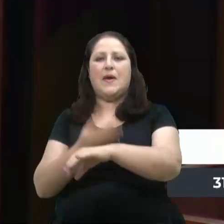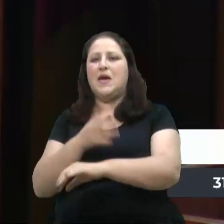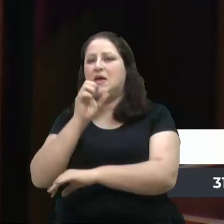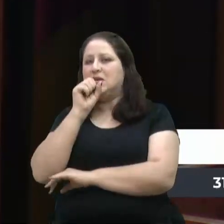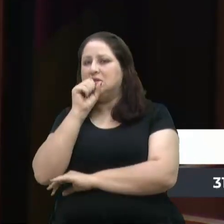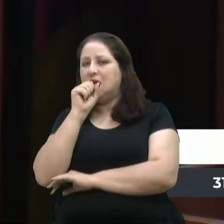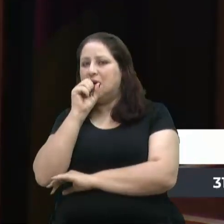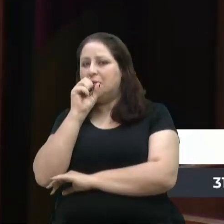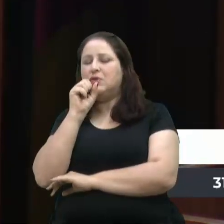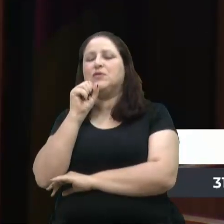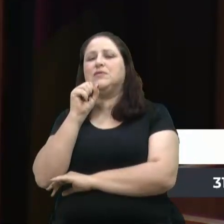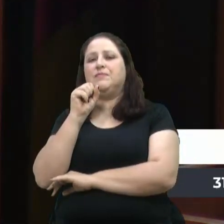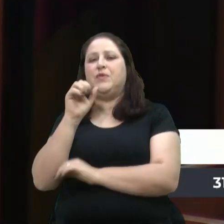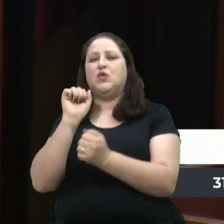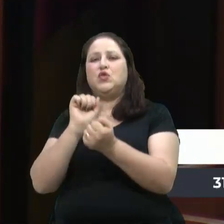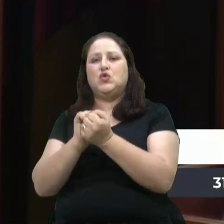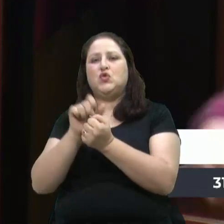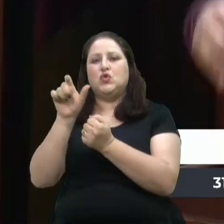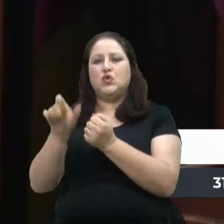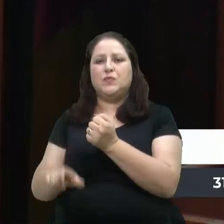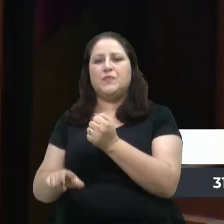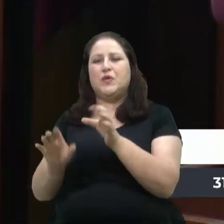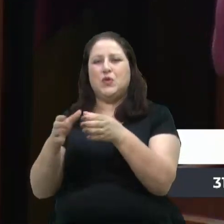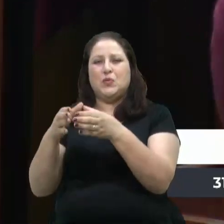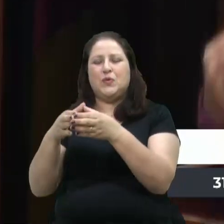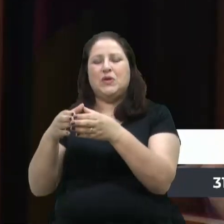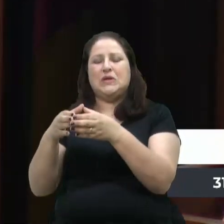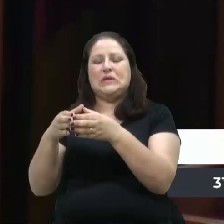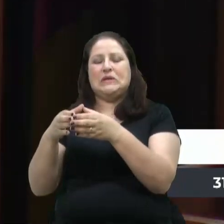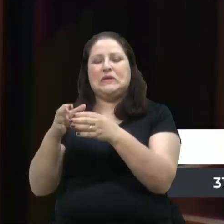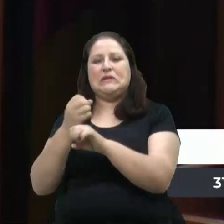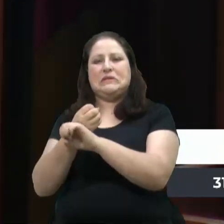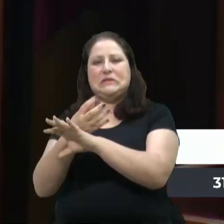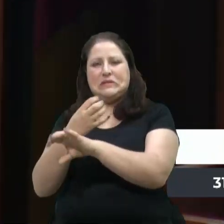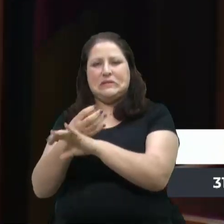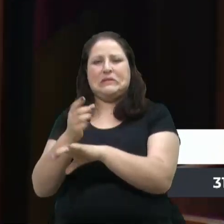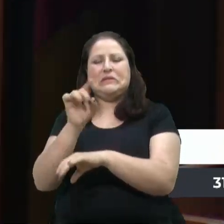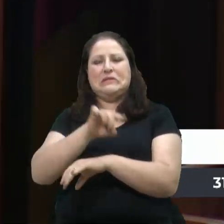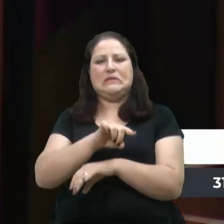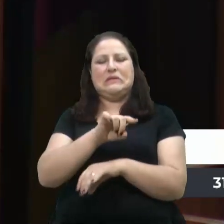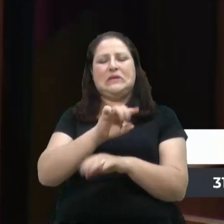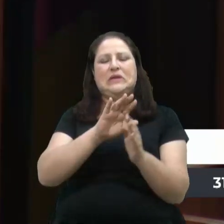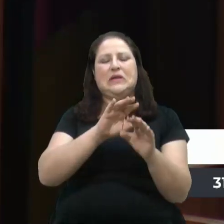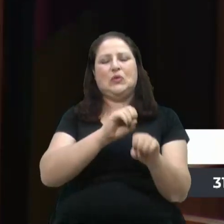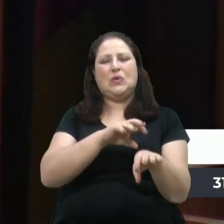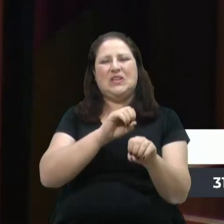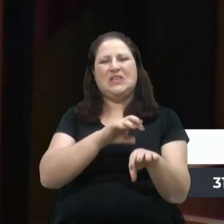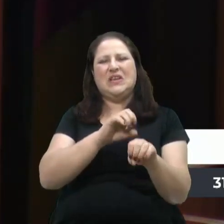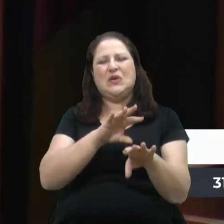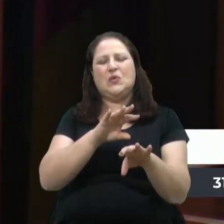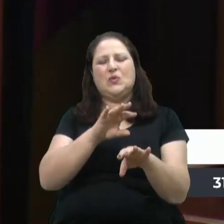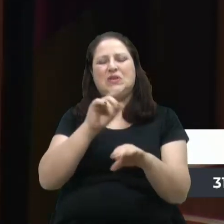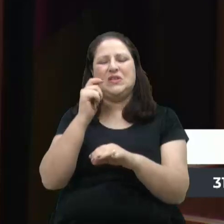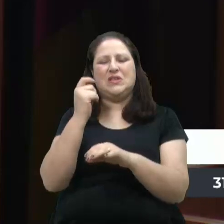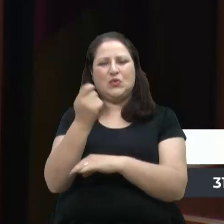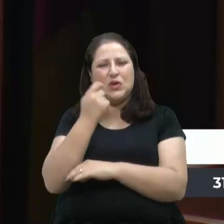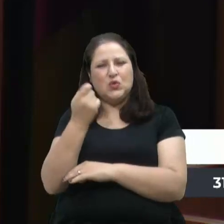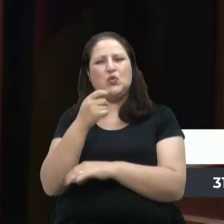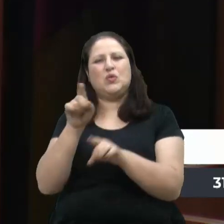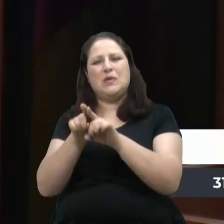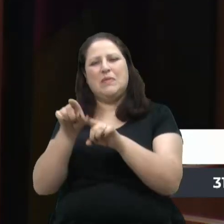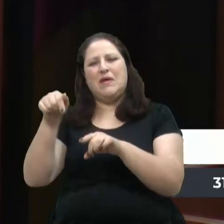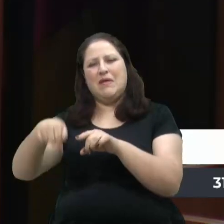sábado com secretaria de Municipal de Educação concreto nós precisamos abrir os números porque a informação